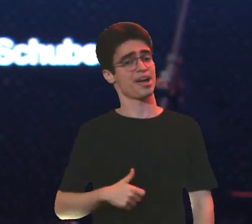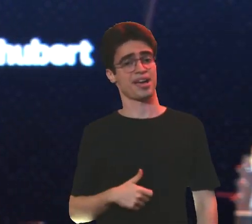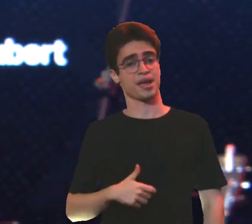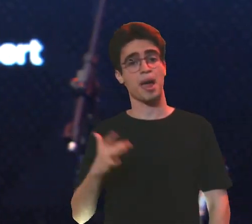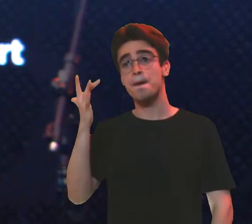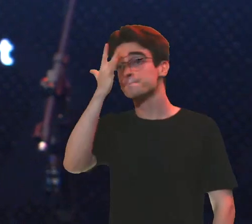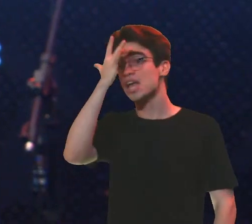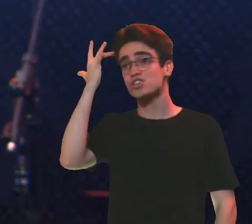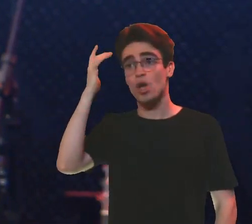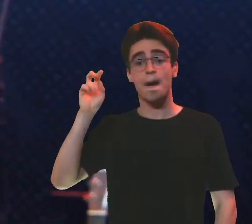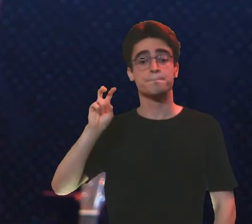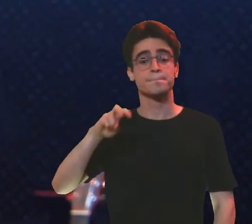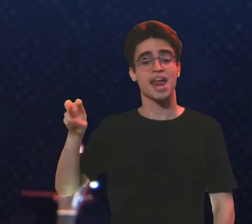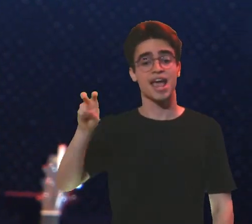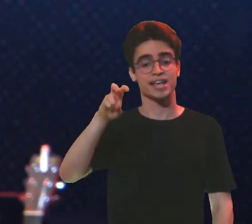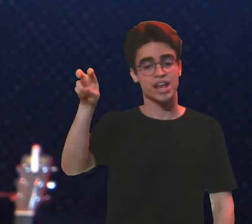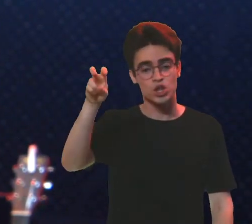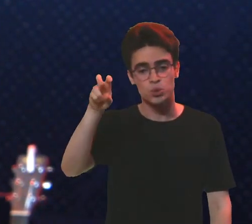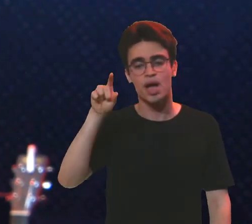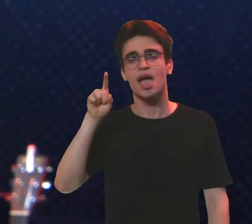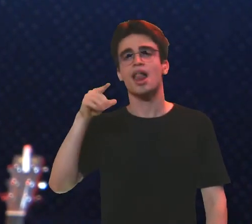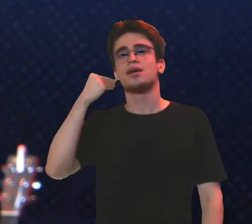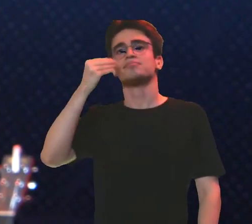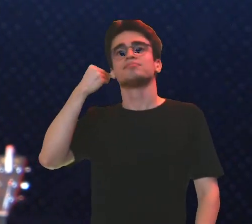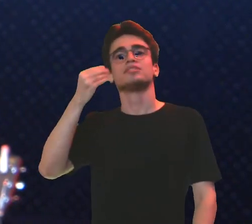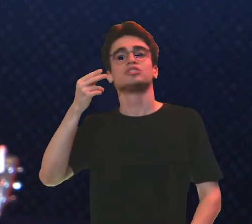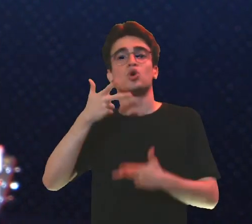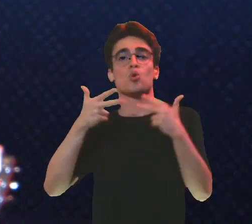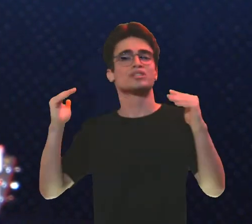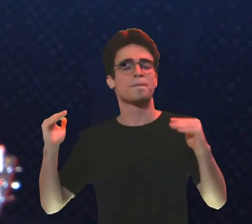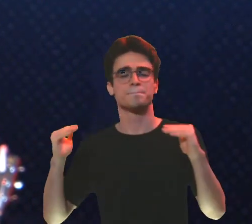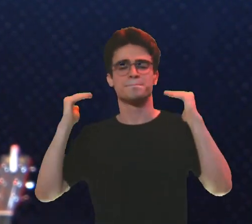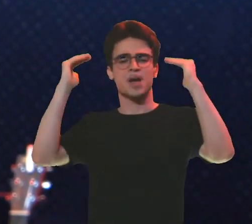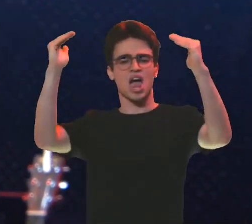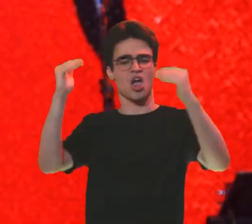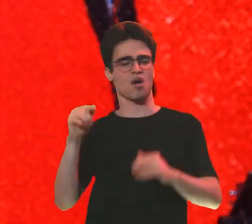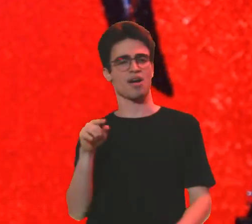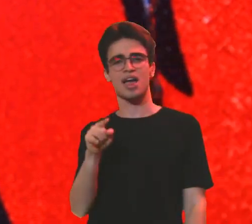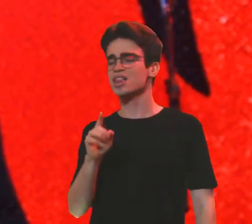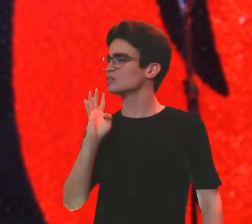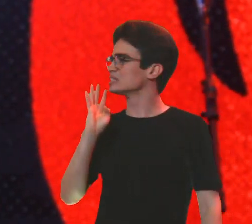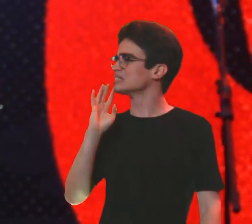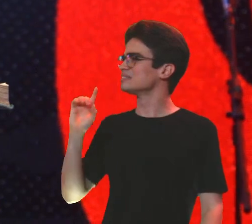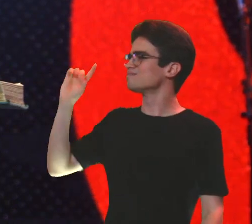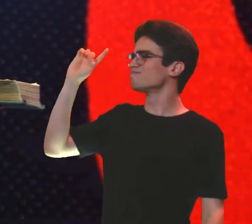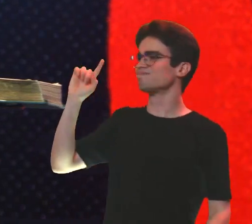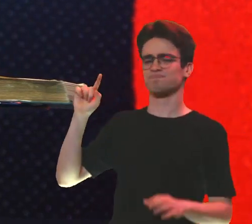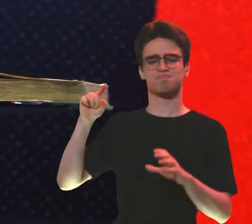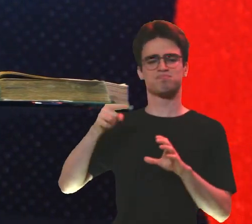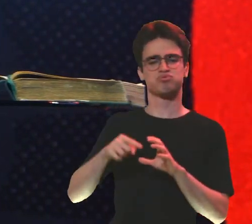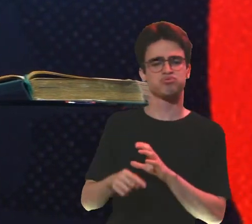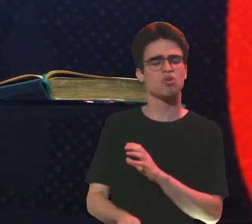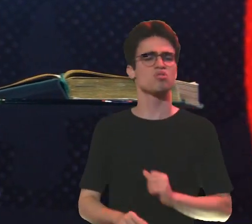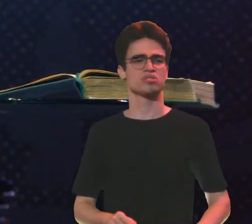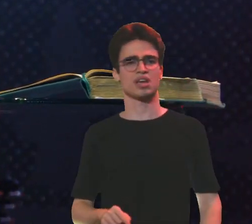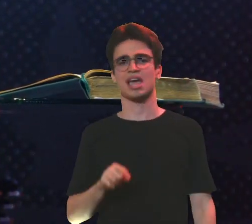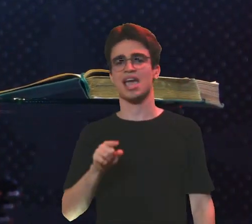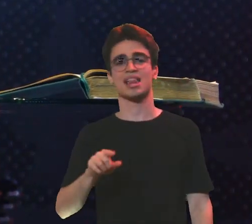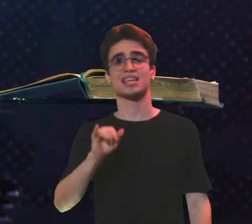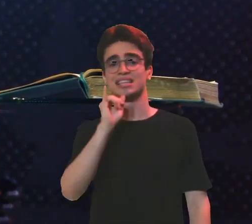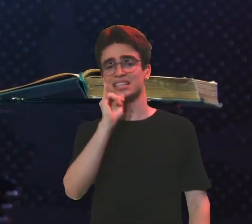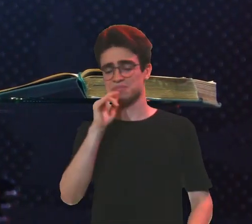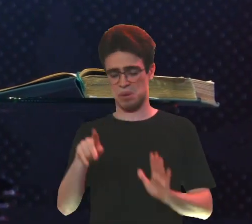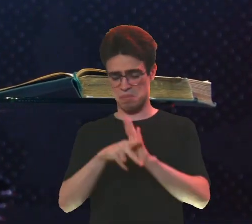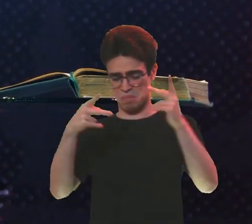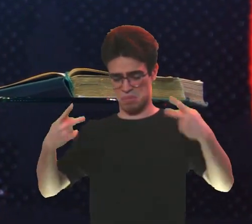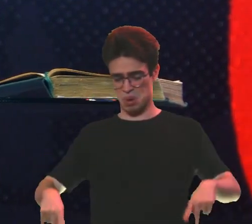peregrino vive por um propósito maior. Ele conhece a Deus de uma forma tão profunda que ele não vive mais pelas coisas